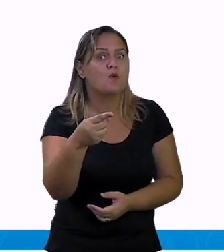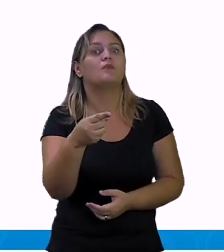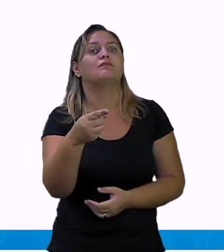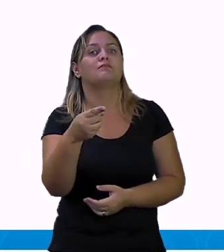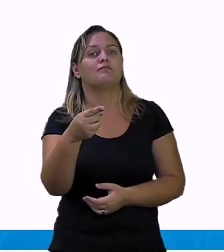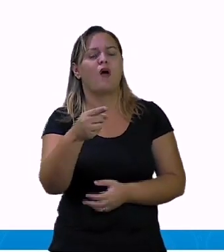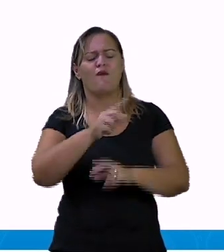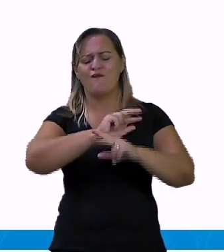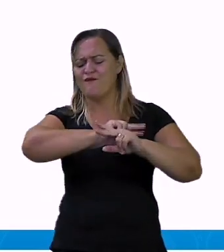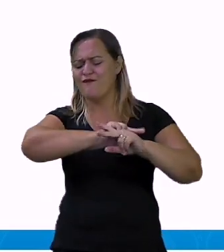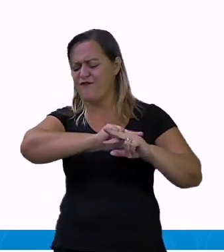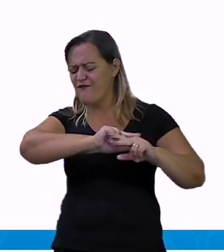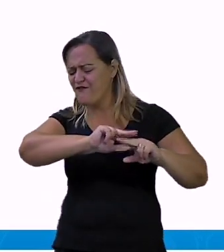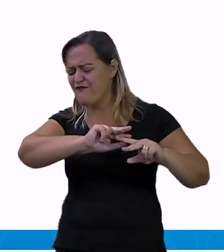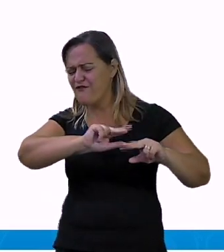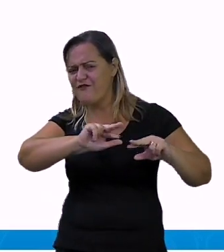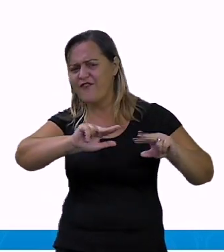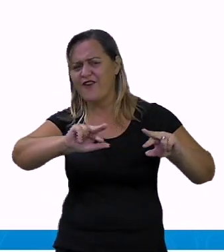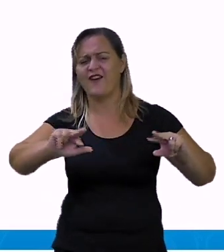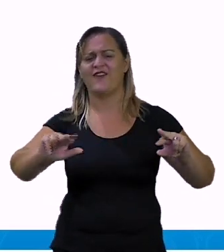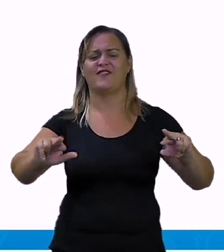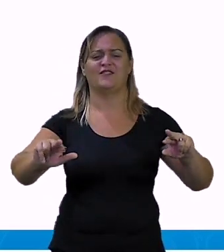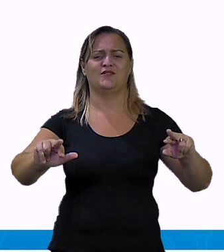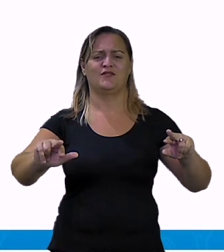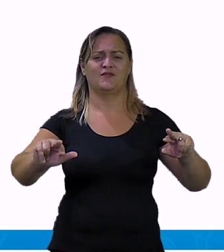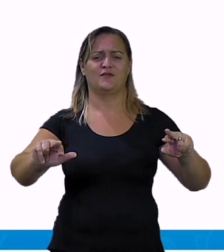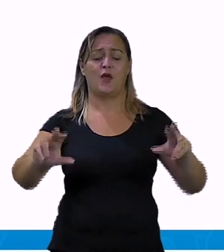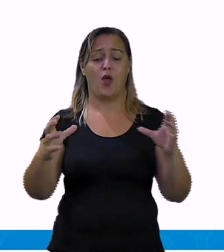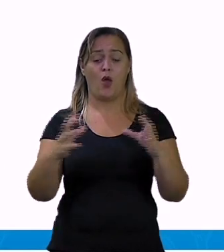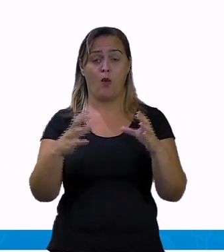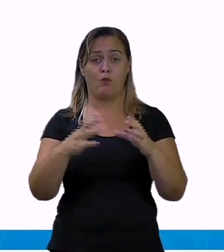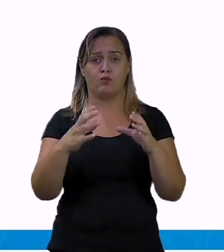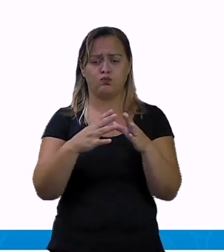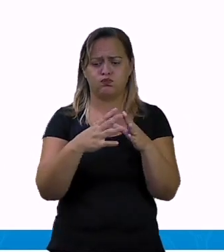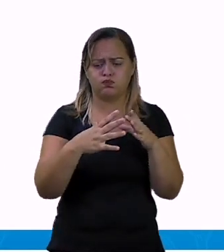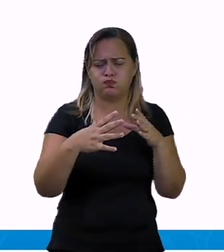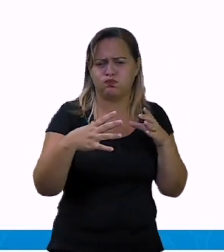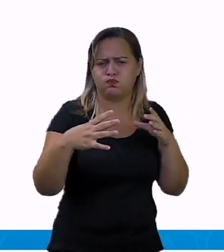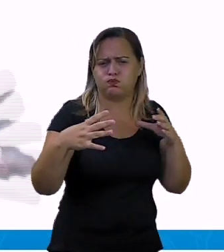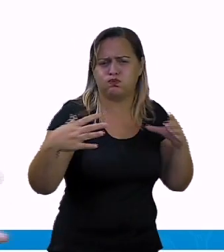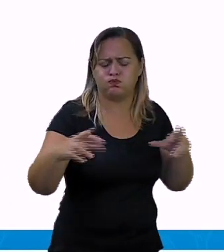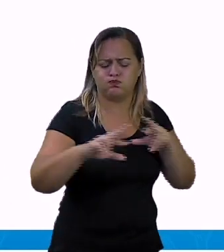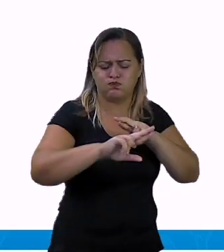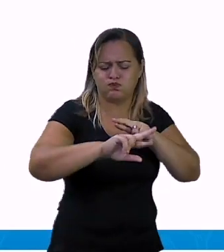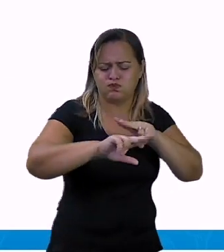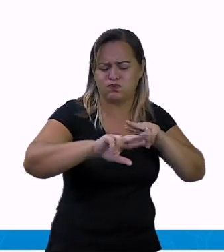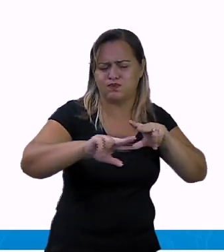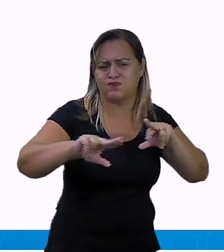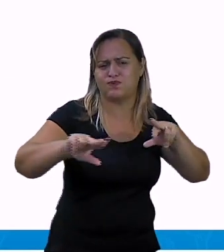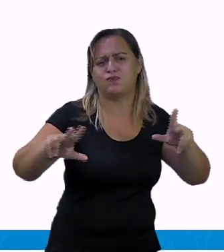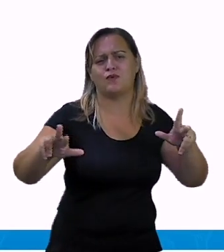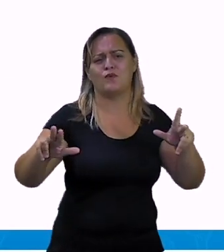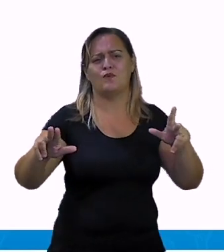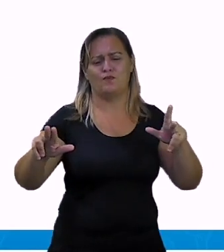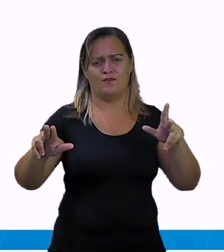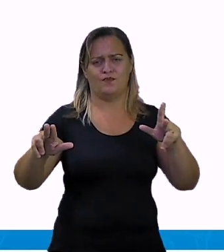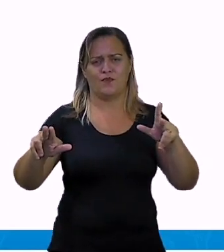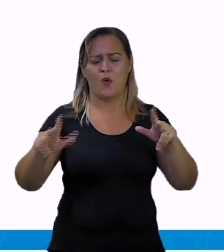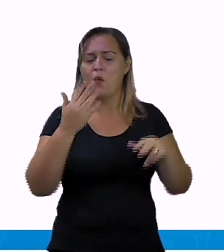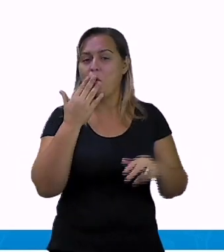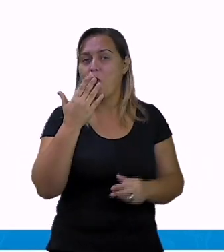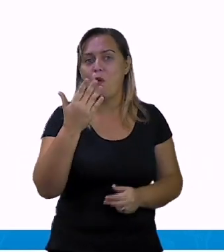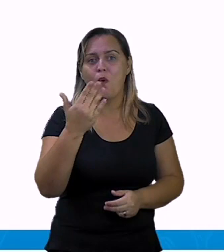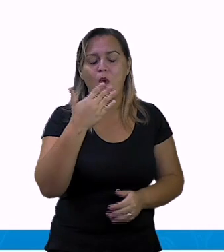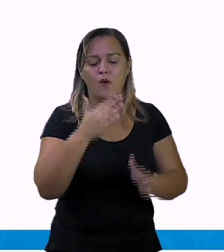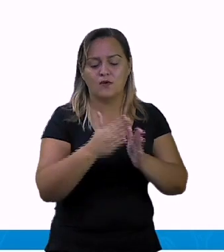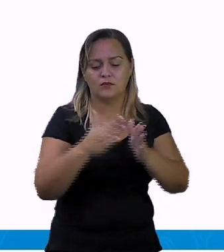maior o que tem maior Número de representantes diversidade de formas e cores e